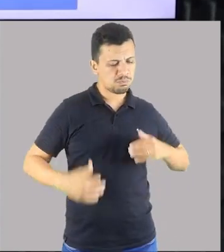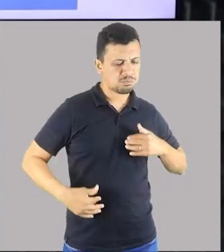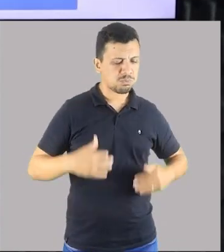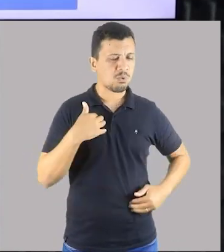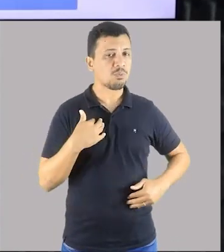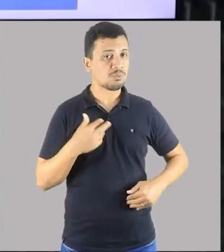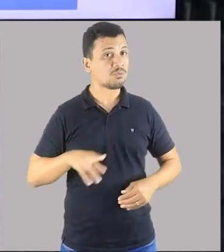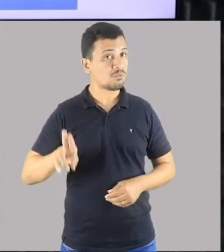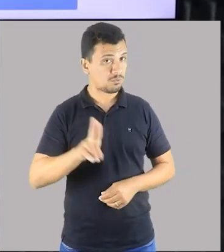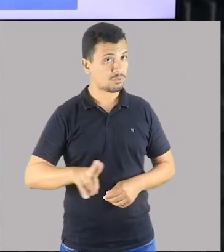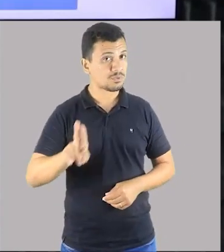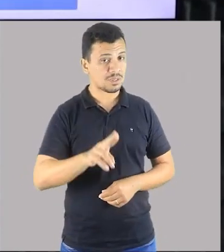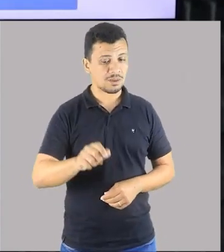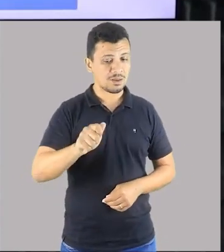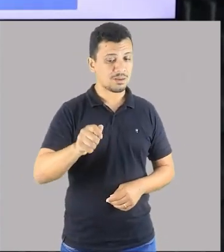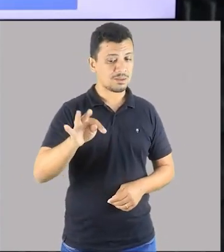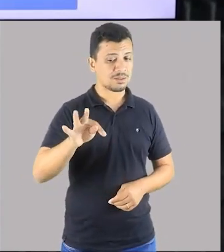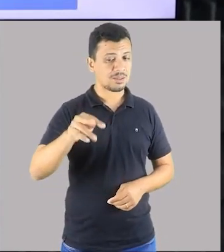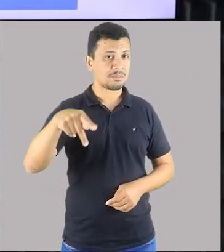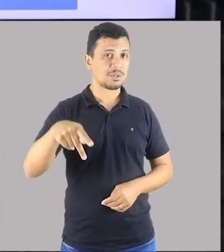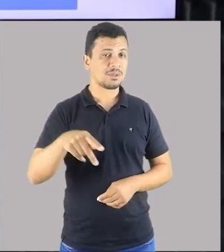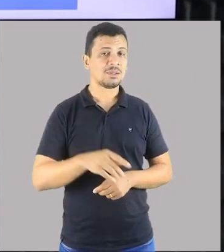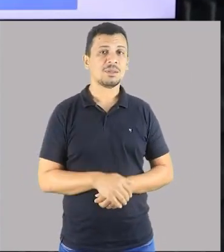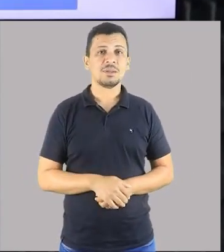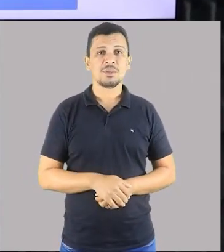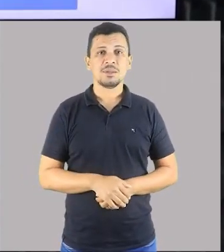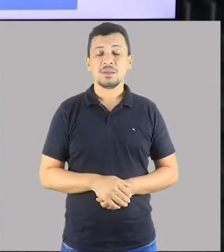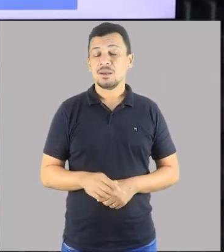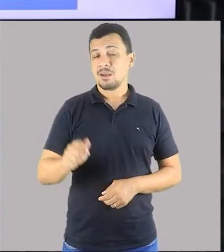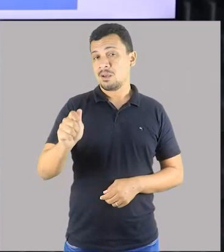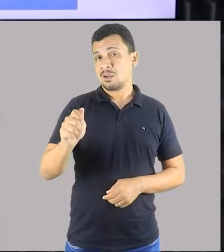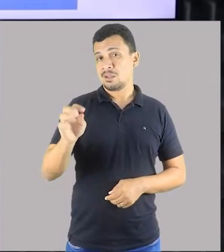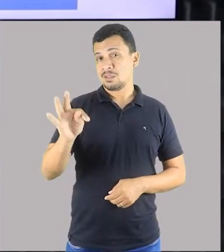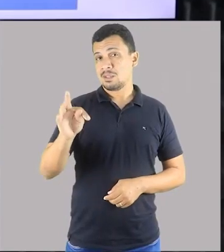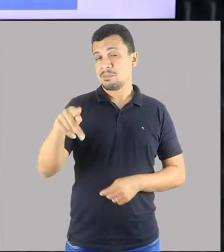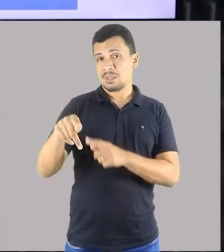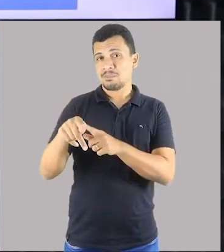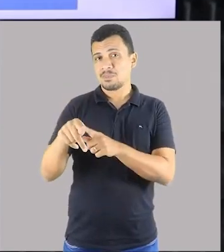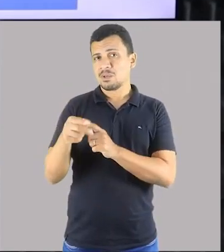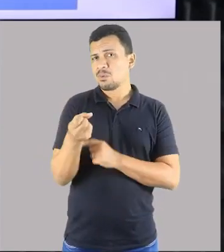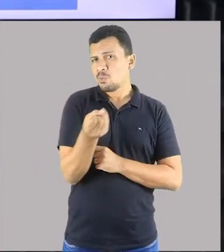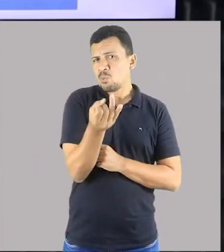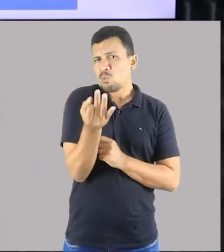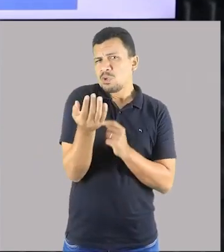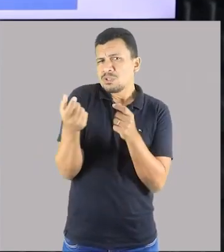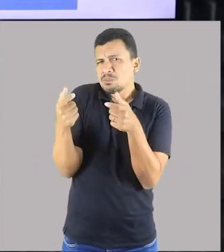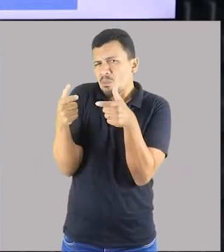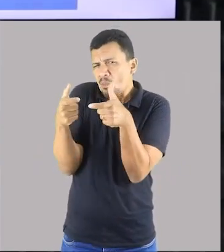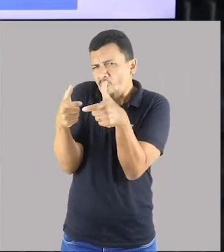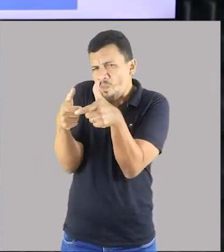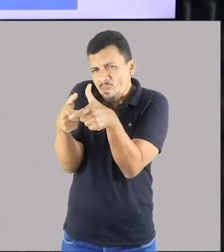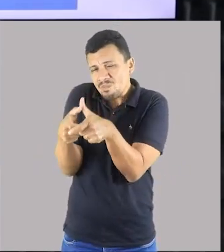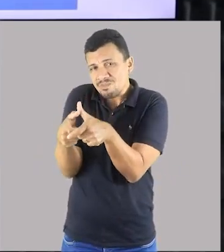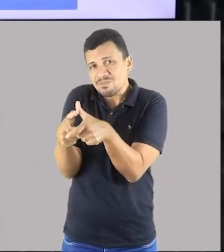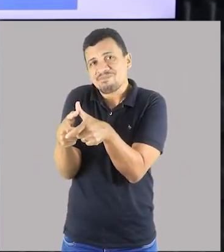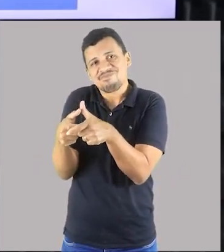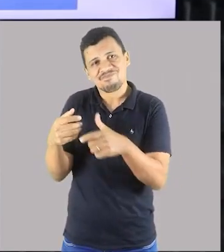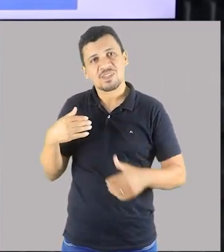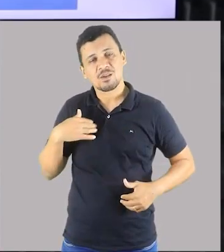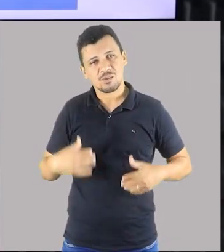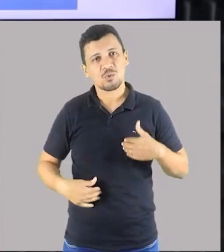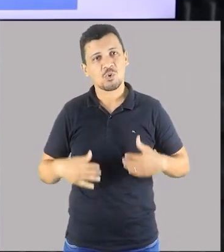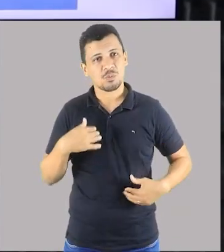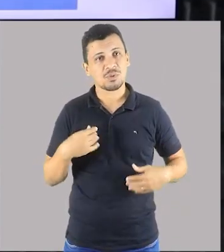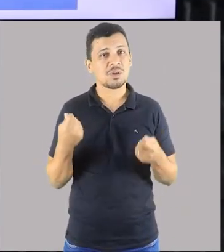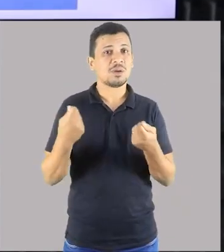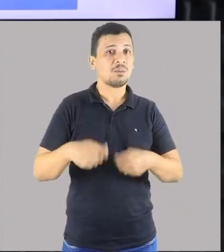utilizar o ATP. Só que esse ATP, ele tem em quantidades pequenas, tá? Por isso ele necessita